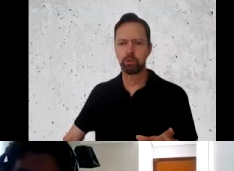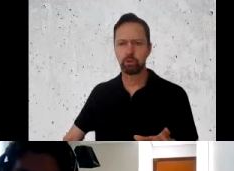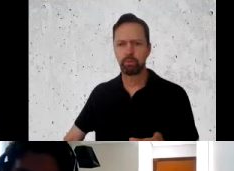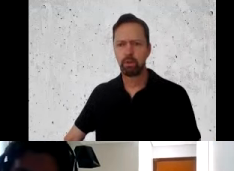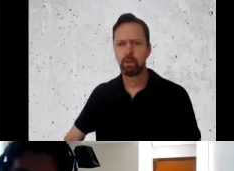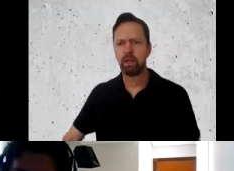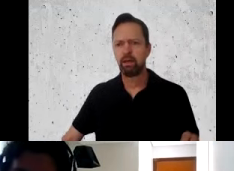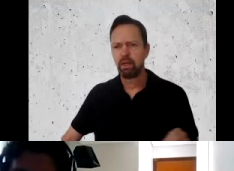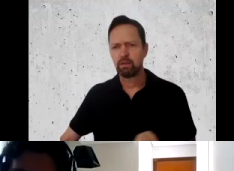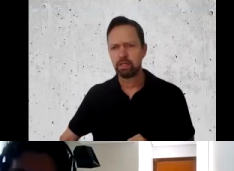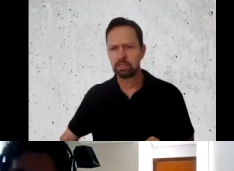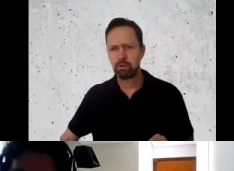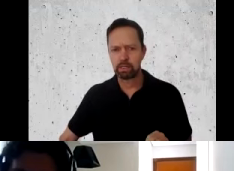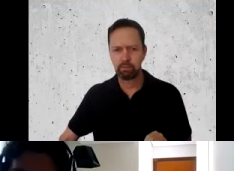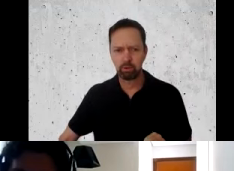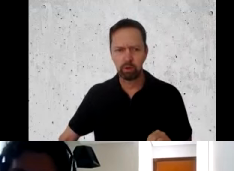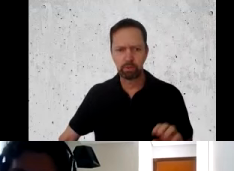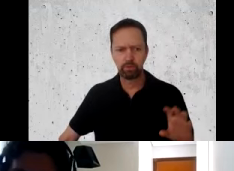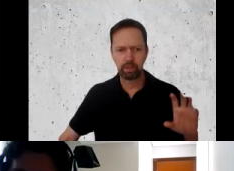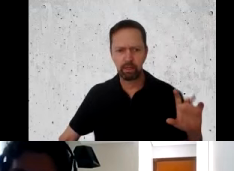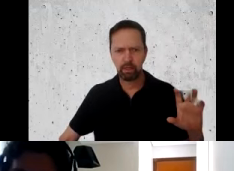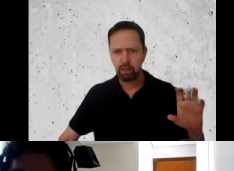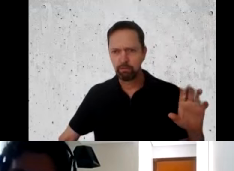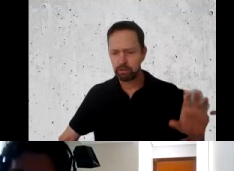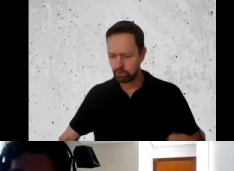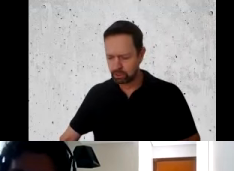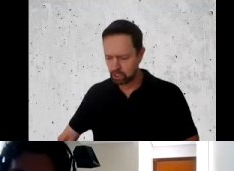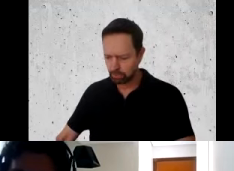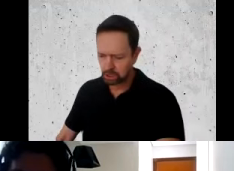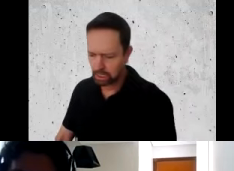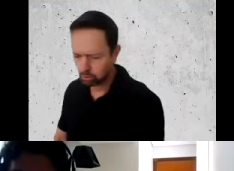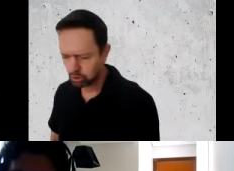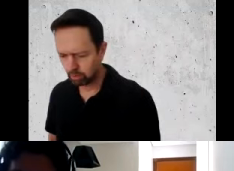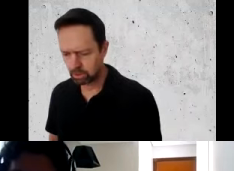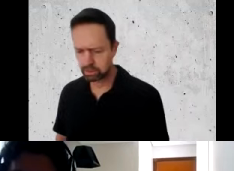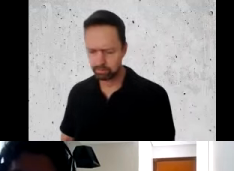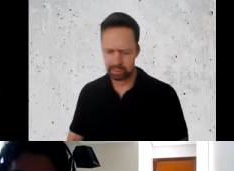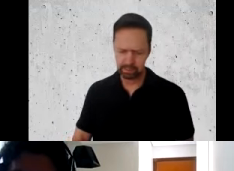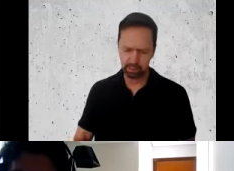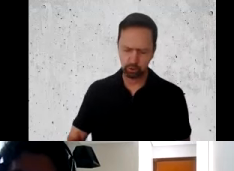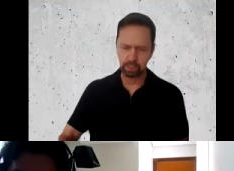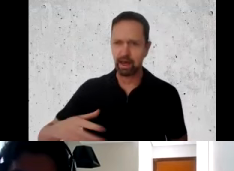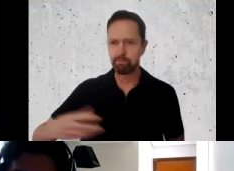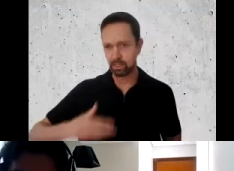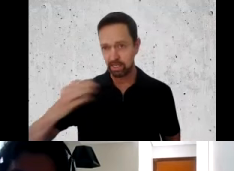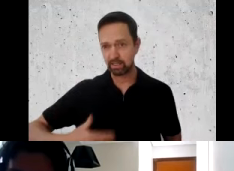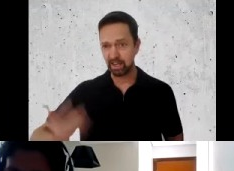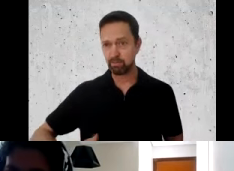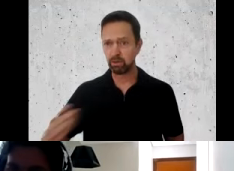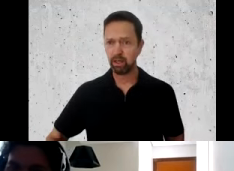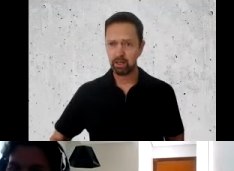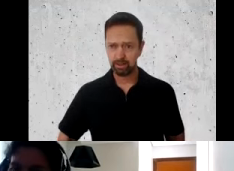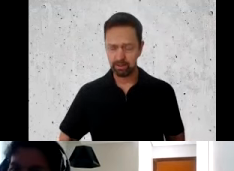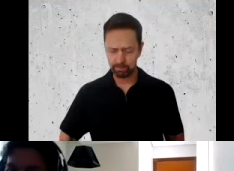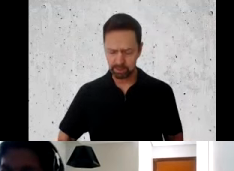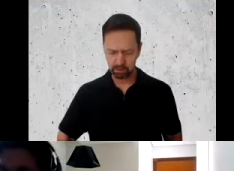Acemoglu e Robinson. Né? Então, a sessão Acemoglu e Robinson vai ter, vários de vocês já puseram os nomes para essas sessões rápidas,